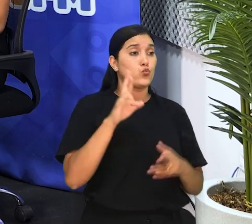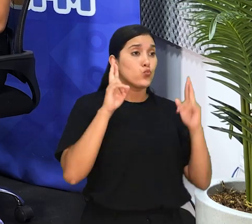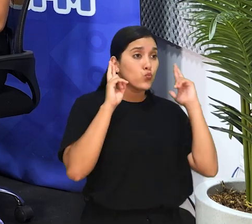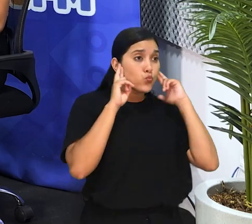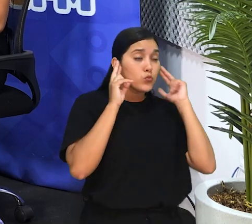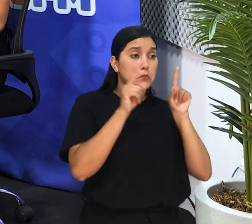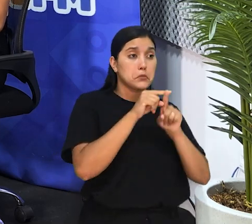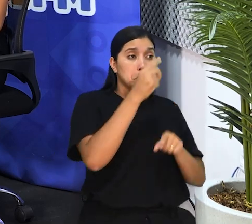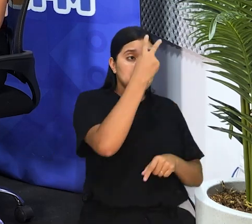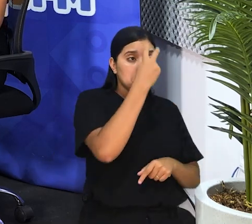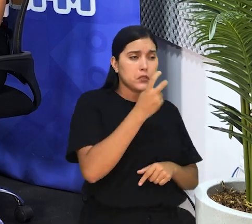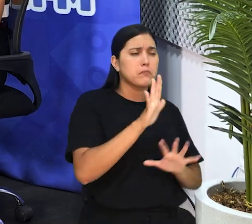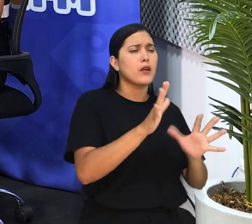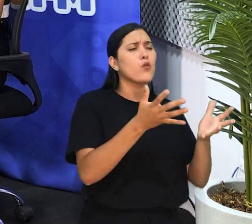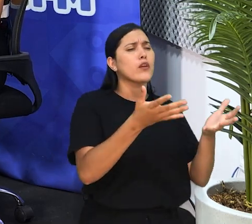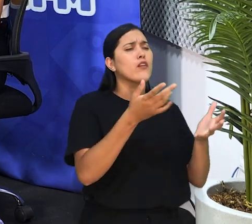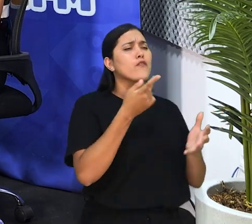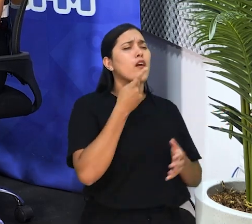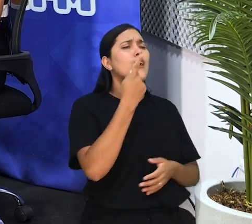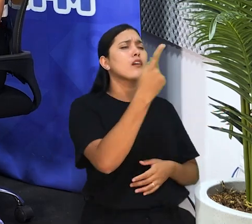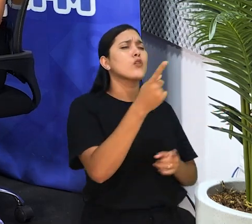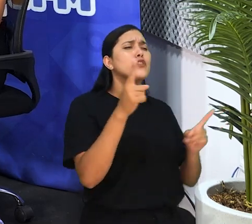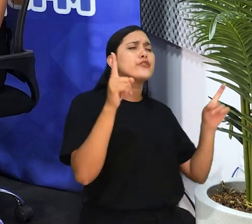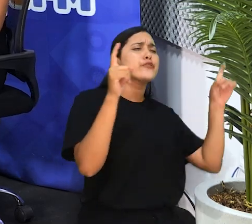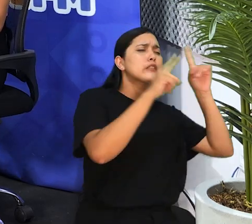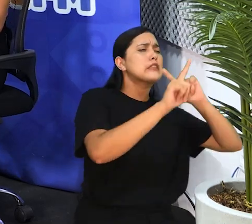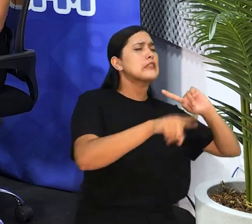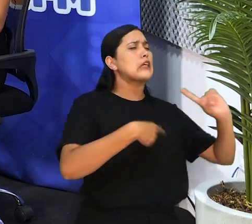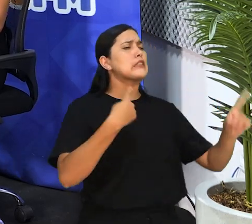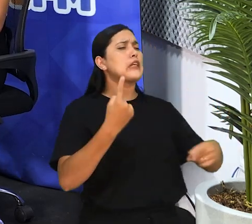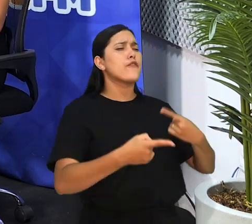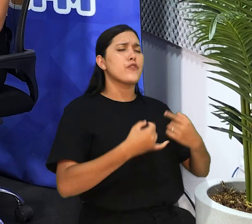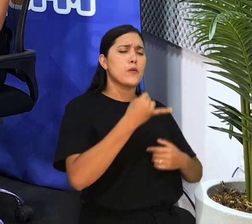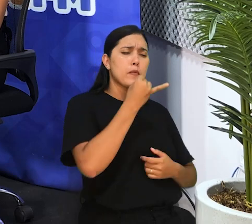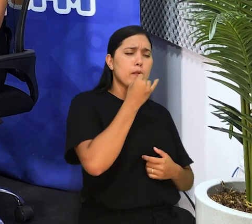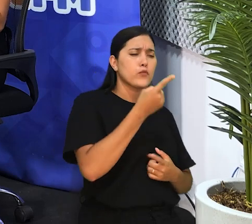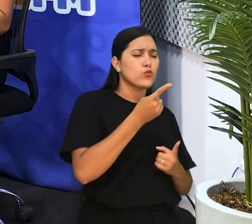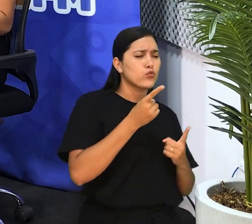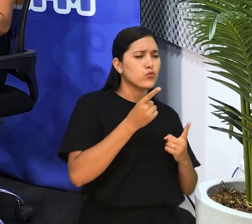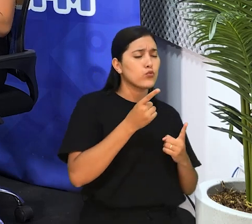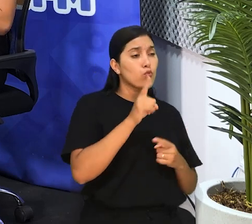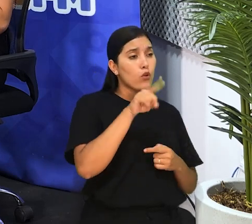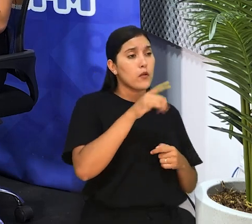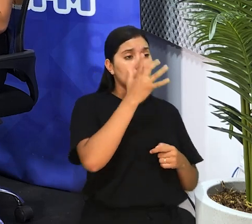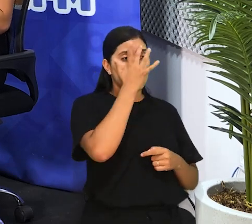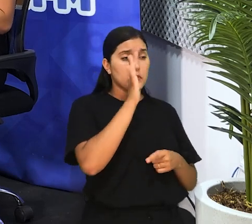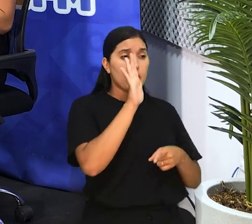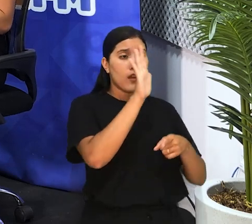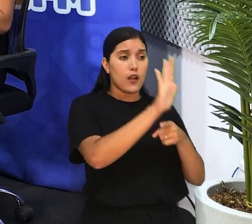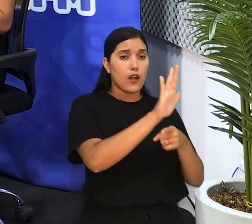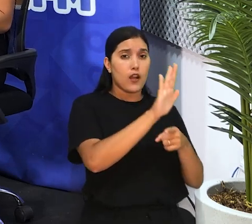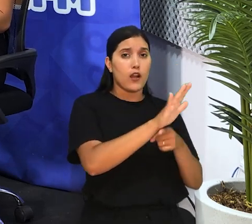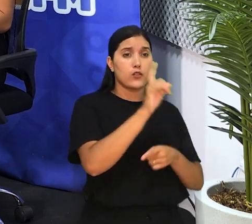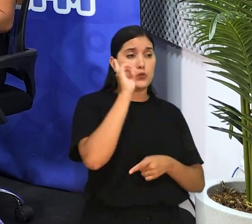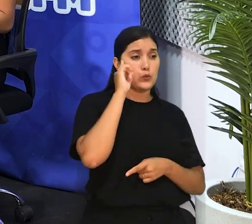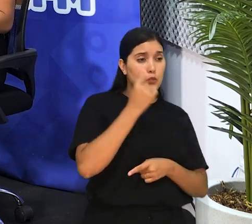caso, né? Mas eu gostaria que você falasse dos teus desafios acompanhando, sendo uma rede de apoio para uma pessoa